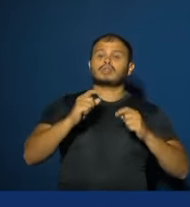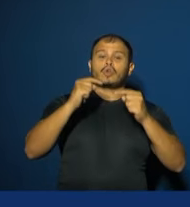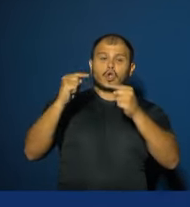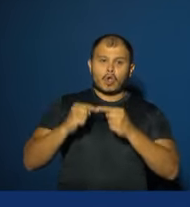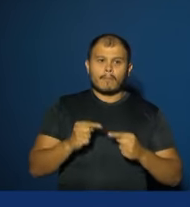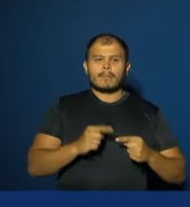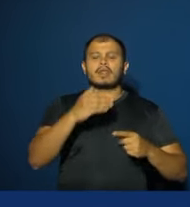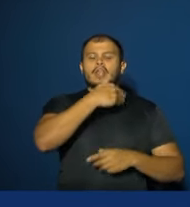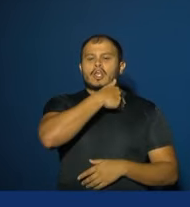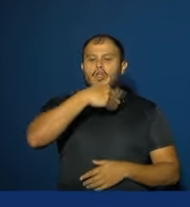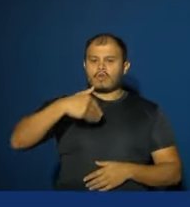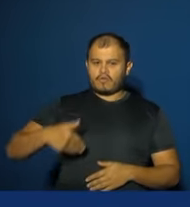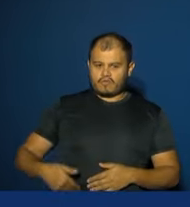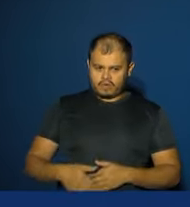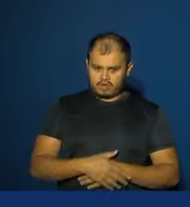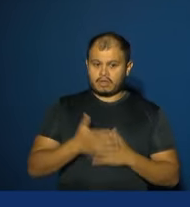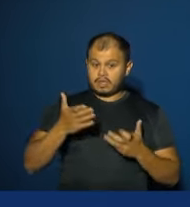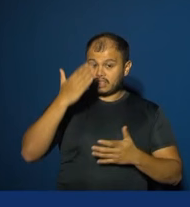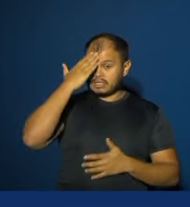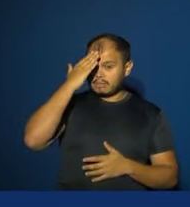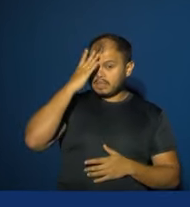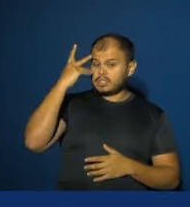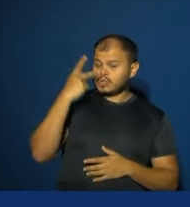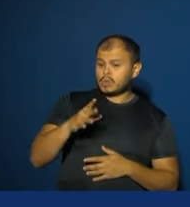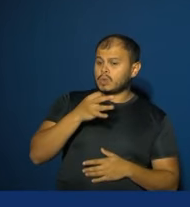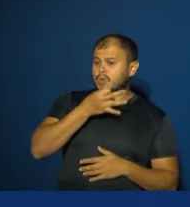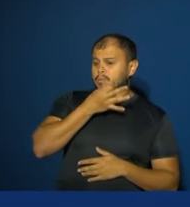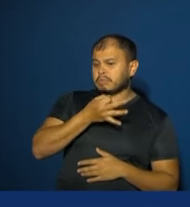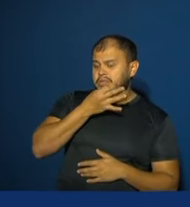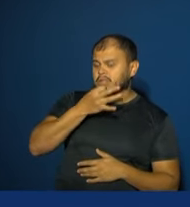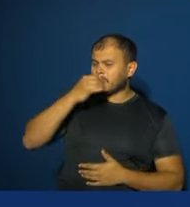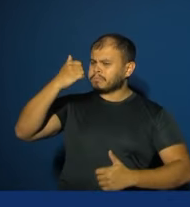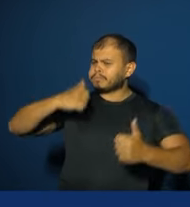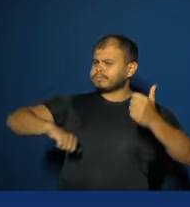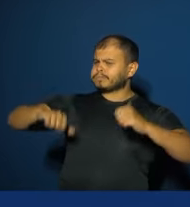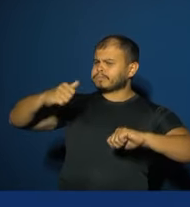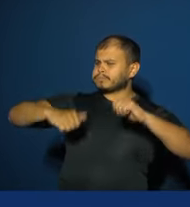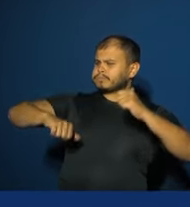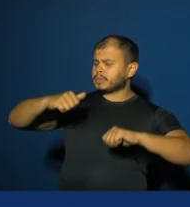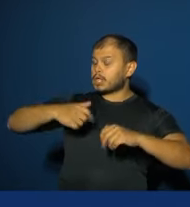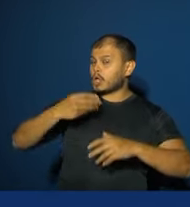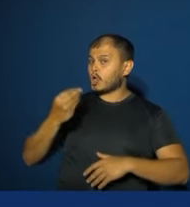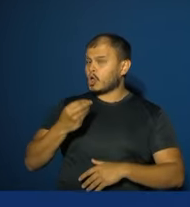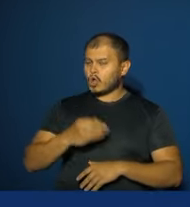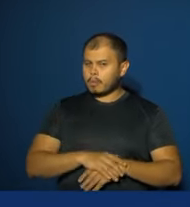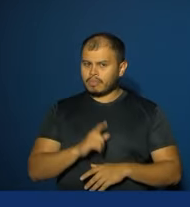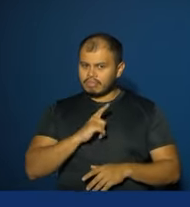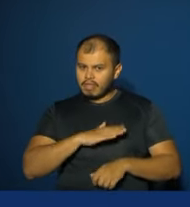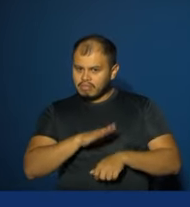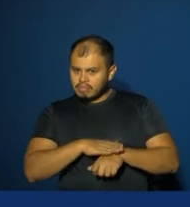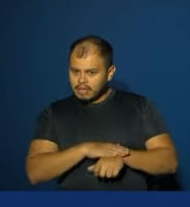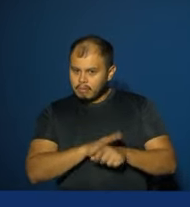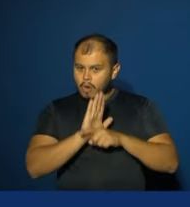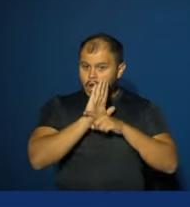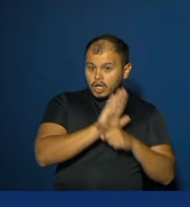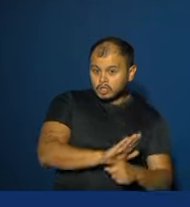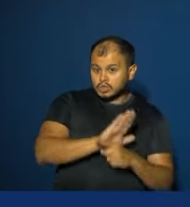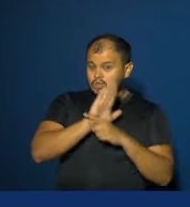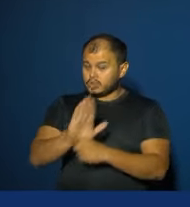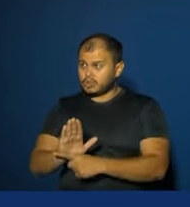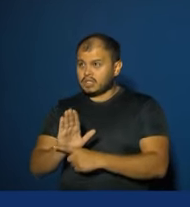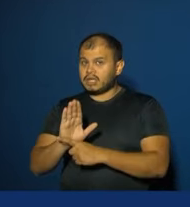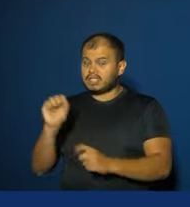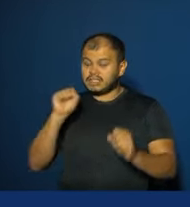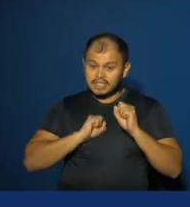por exemplo. Eu queria saber, na sua avaliação, para quem o tempo está a favor, se é na